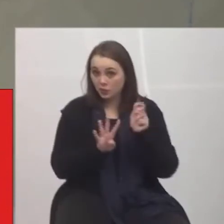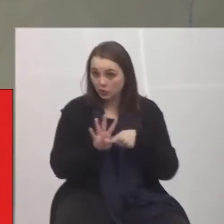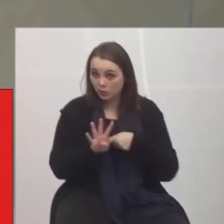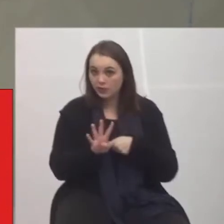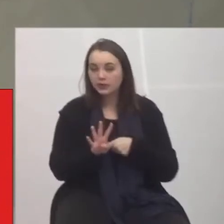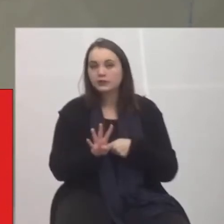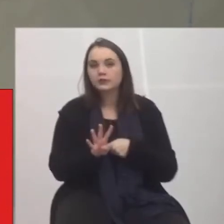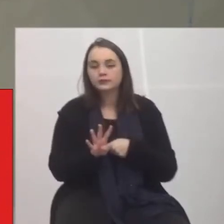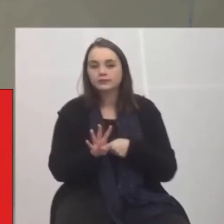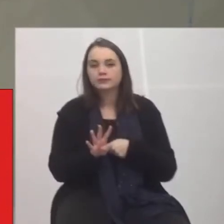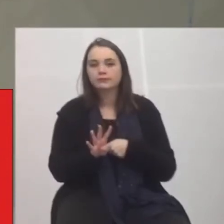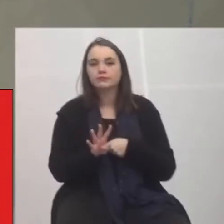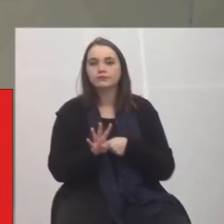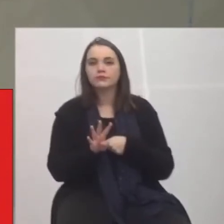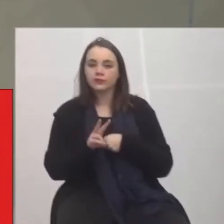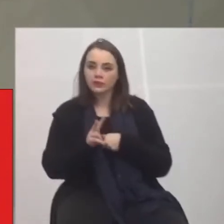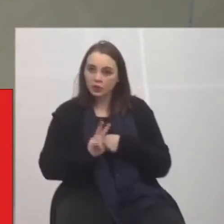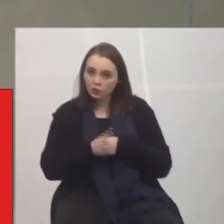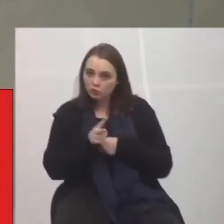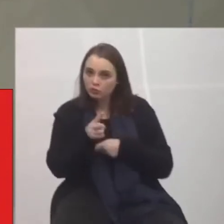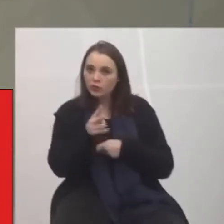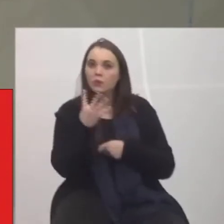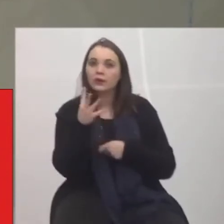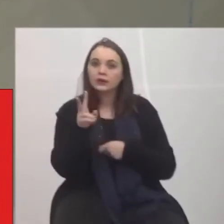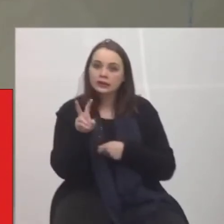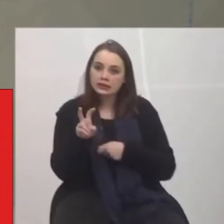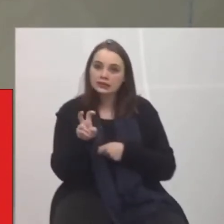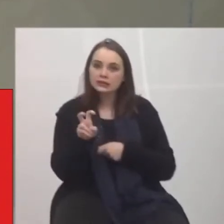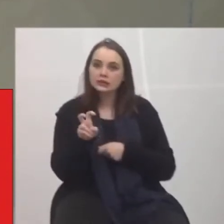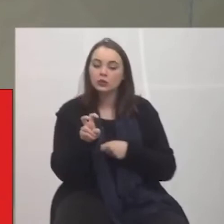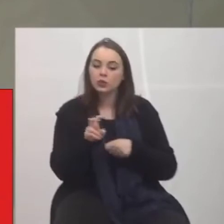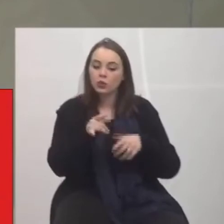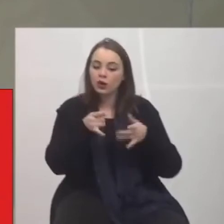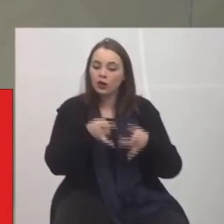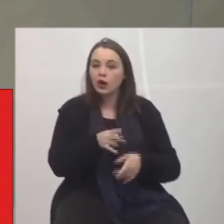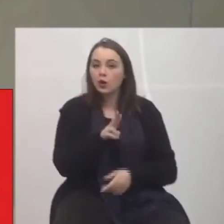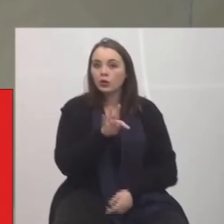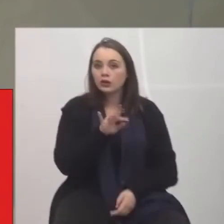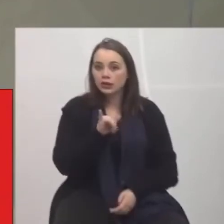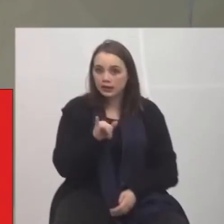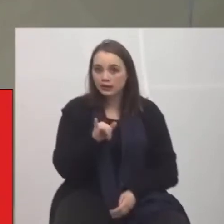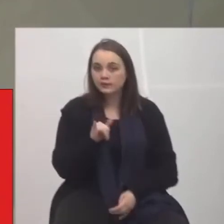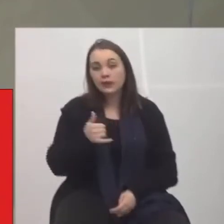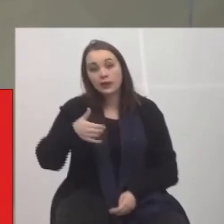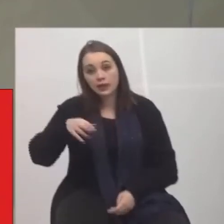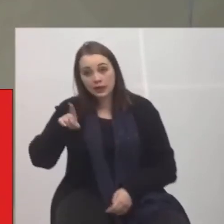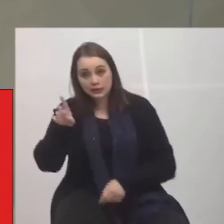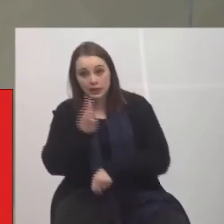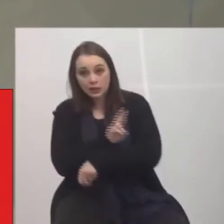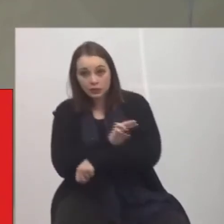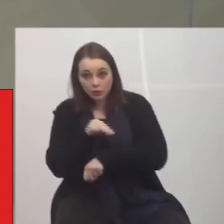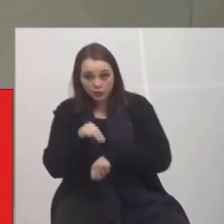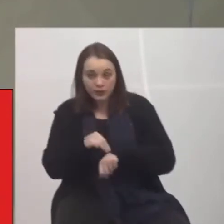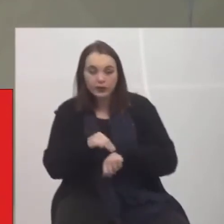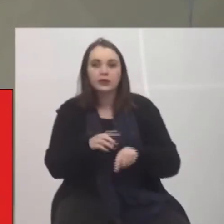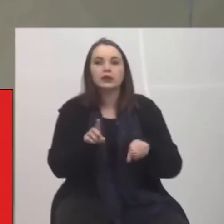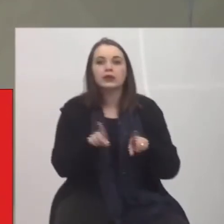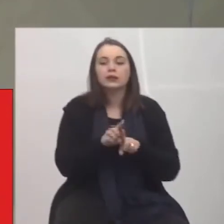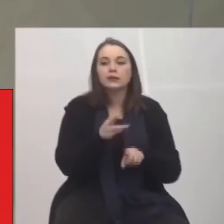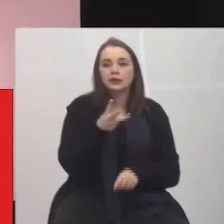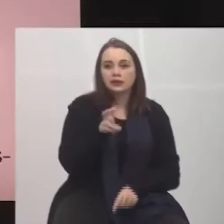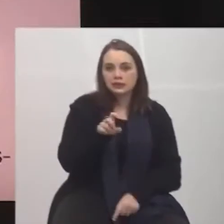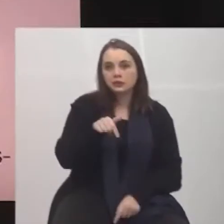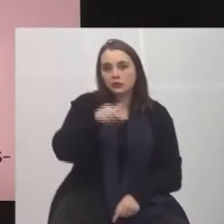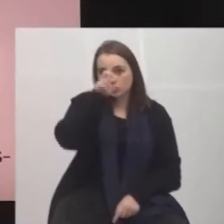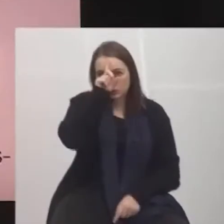funcionamento, continuamos com 45 leitos de UTI, 10 no Hospital de Retaguarda do Rio Maina e 35 no Hospital São